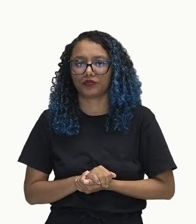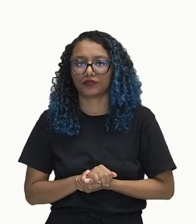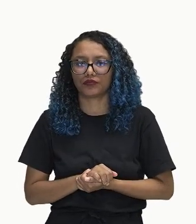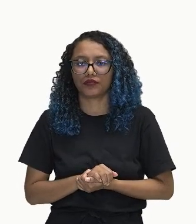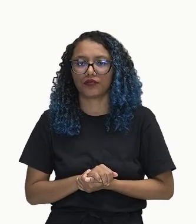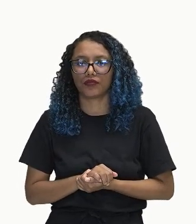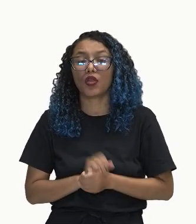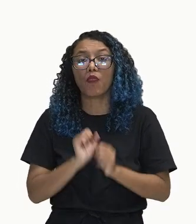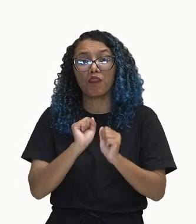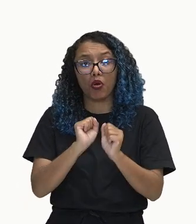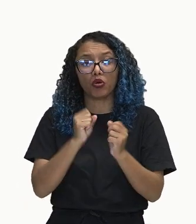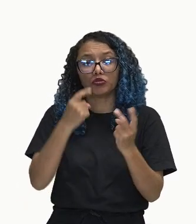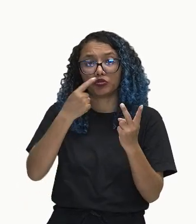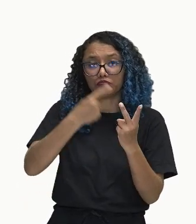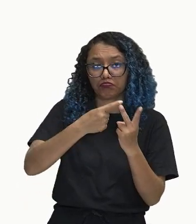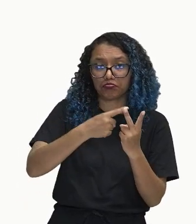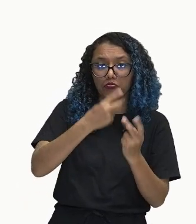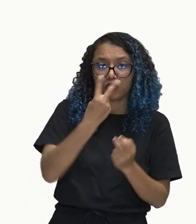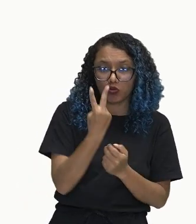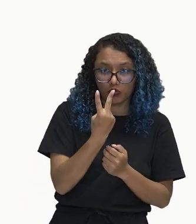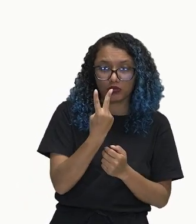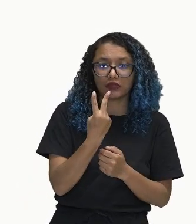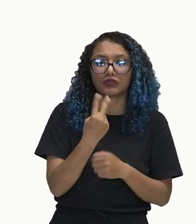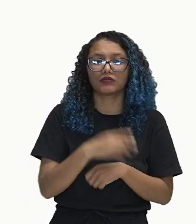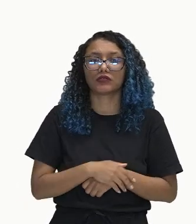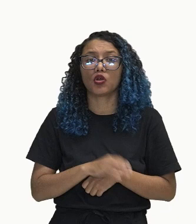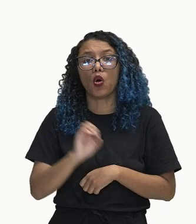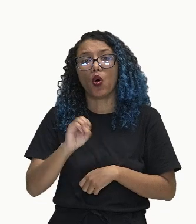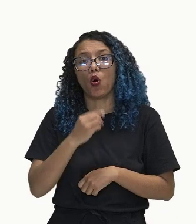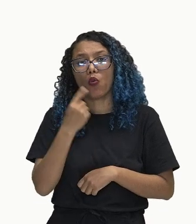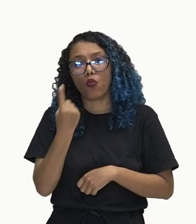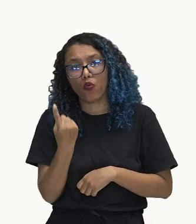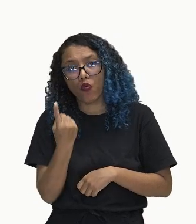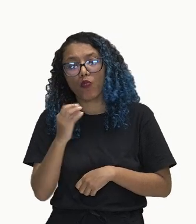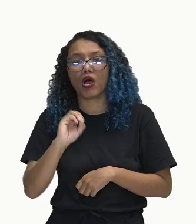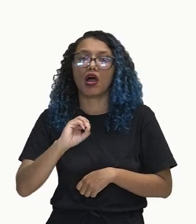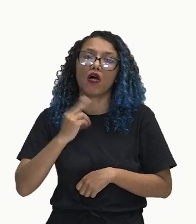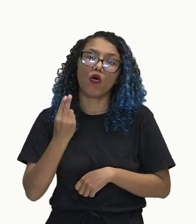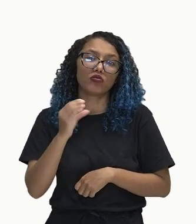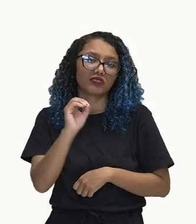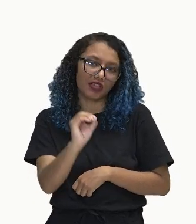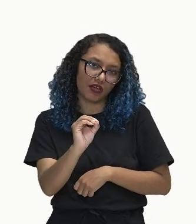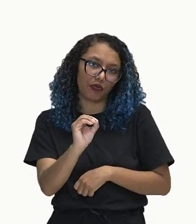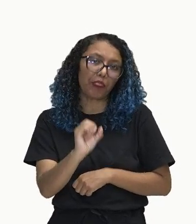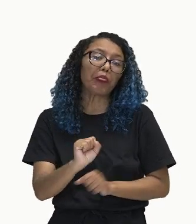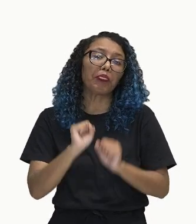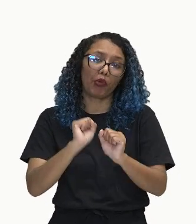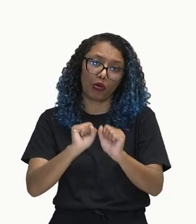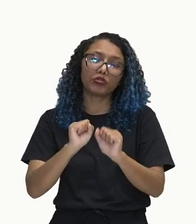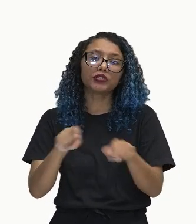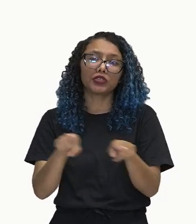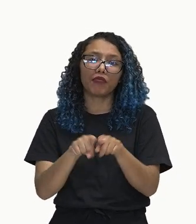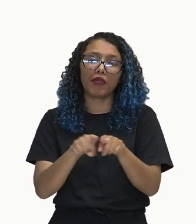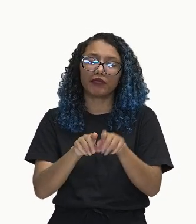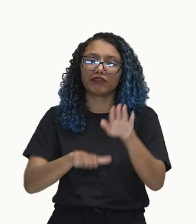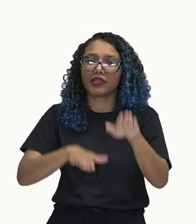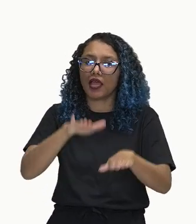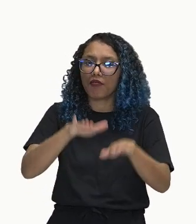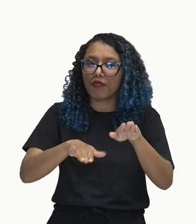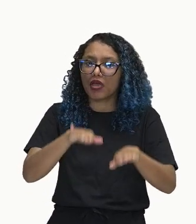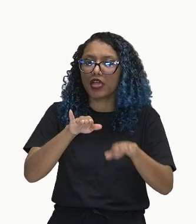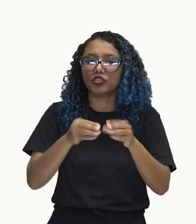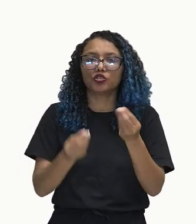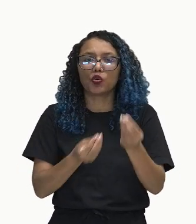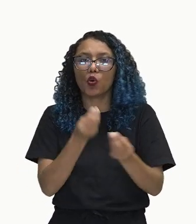ter 2 raízes, apenas uma raiz ou até mesmo nenhuma raiz, tá? Tudo vai depender de como ela